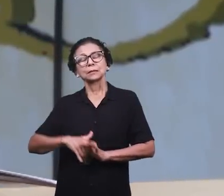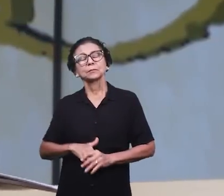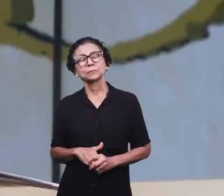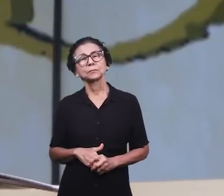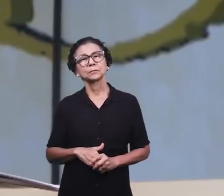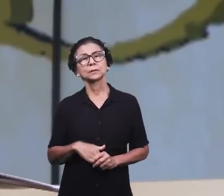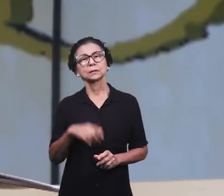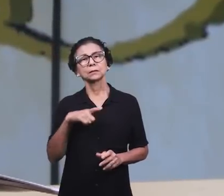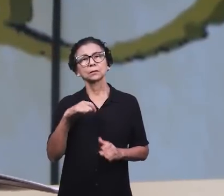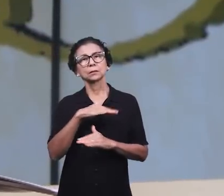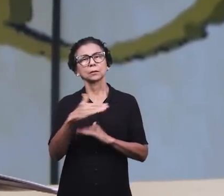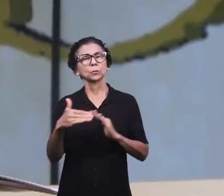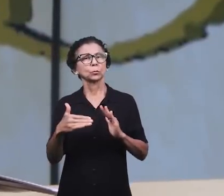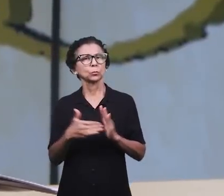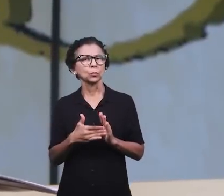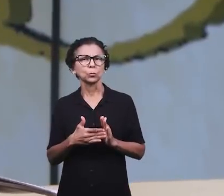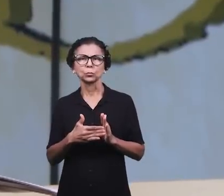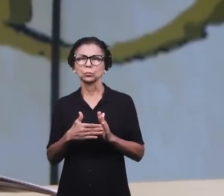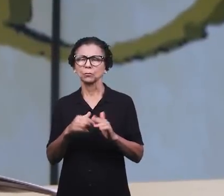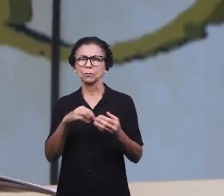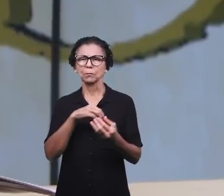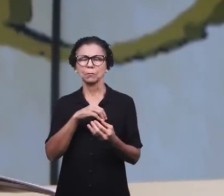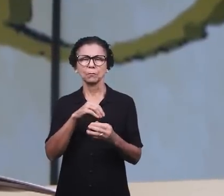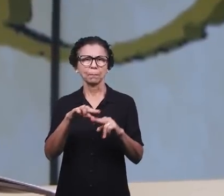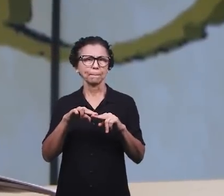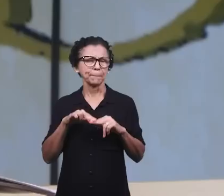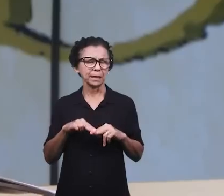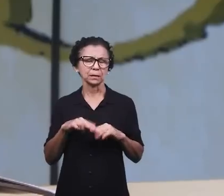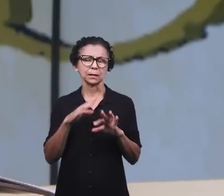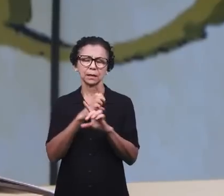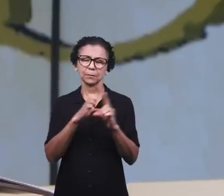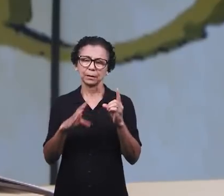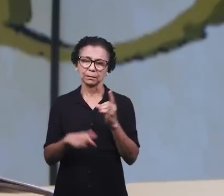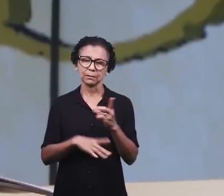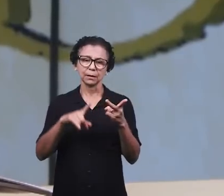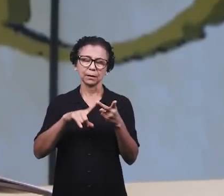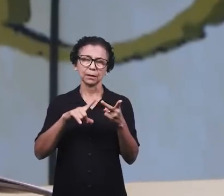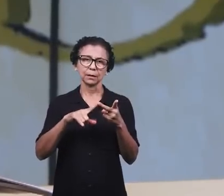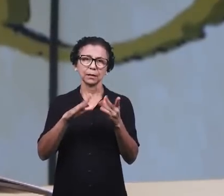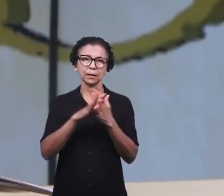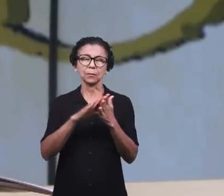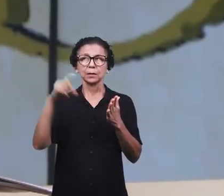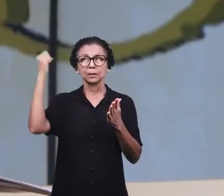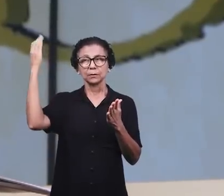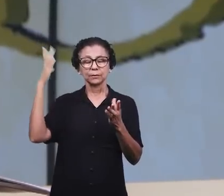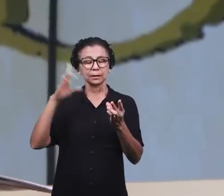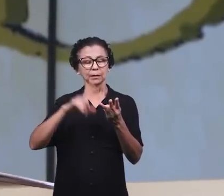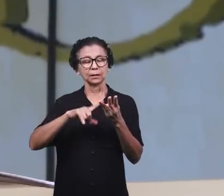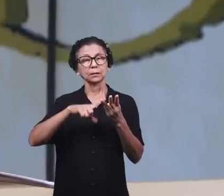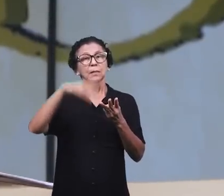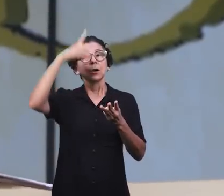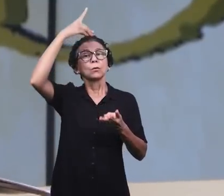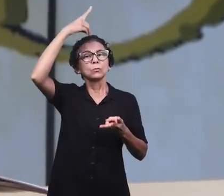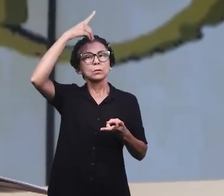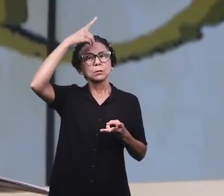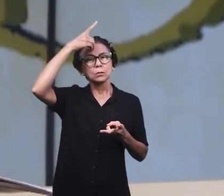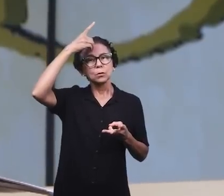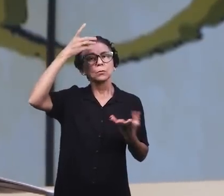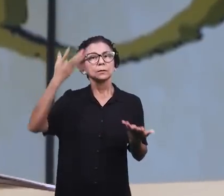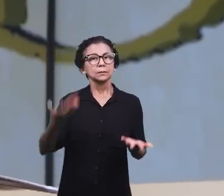nós temos tudo hoje, o recurso da palavra, temos o recurso da escola bíblica, temos o recurso dos dons espirituais, e o